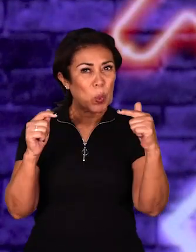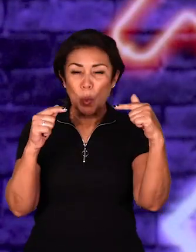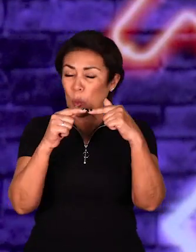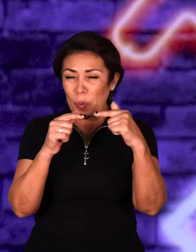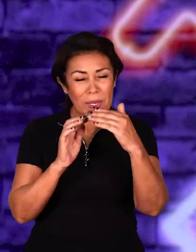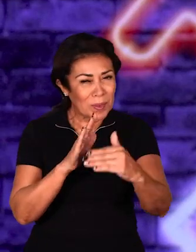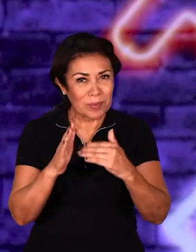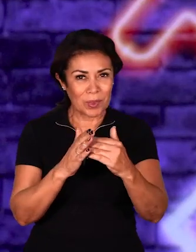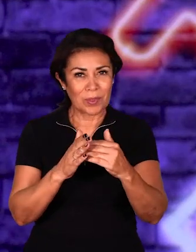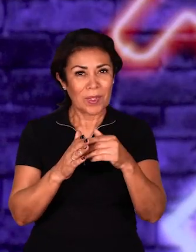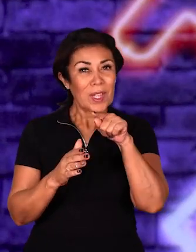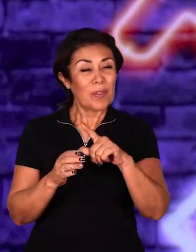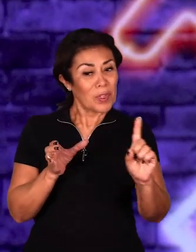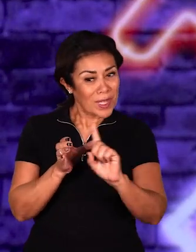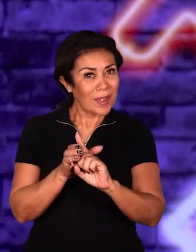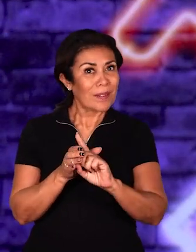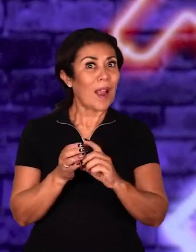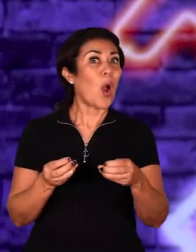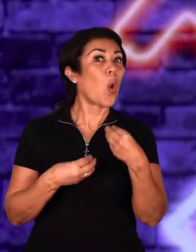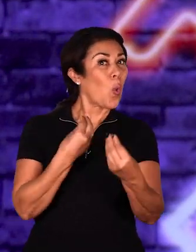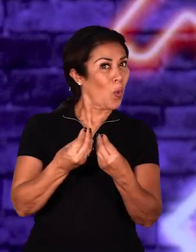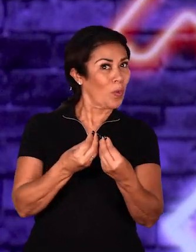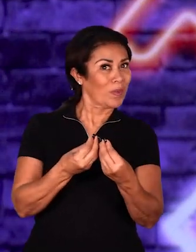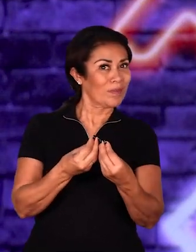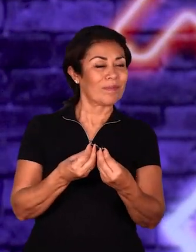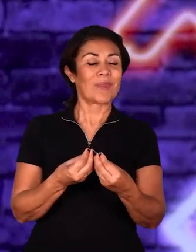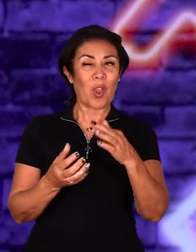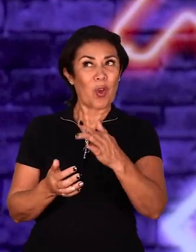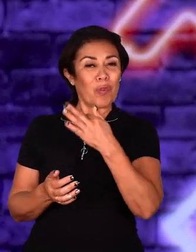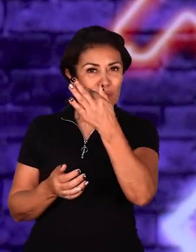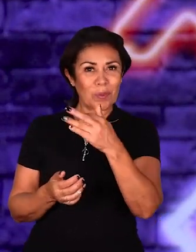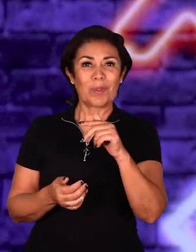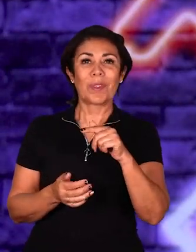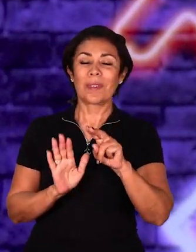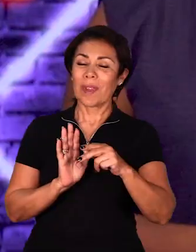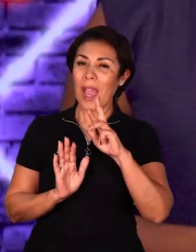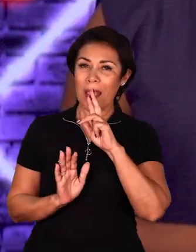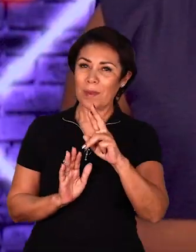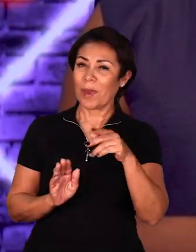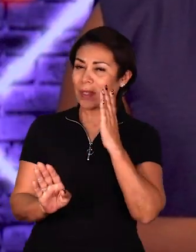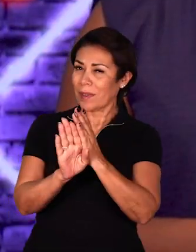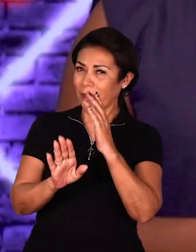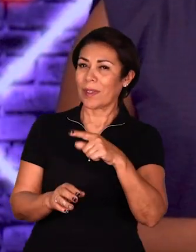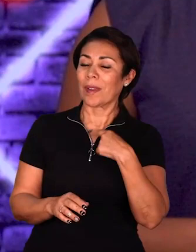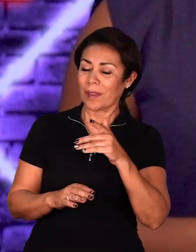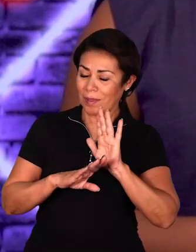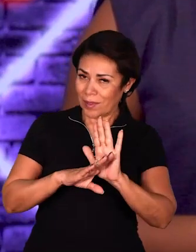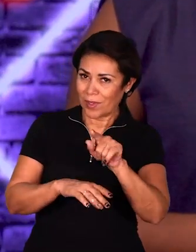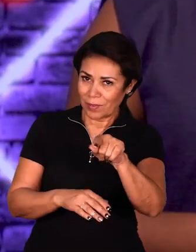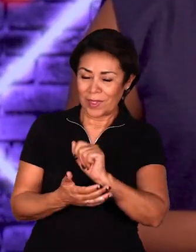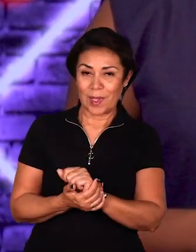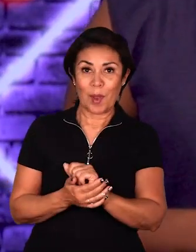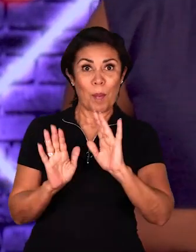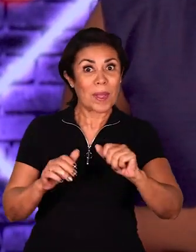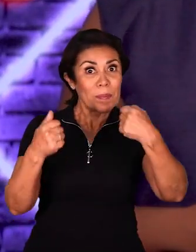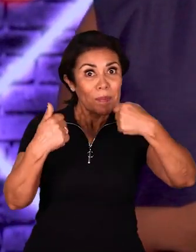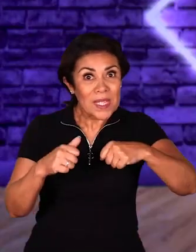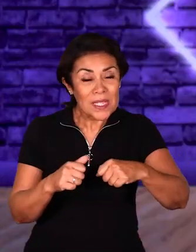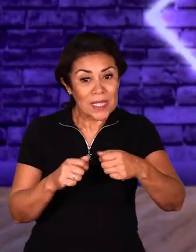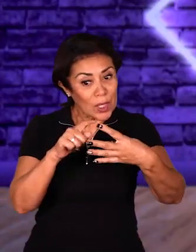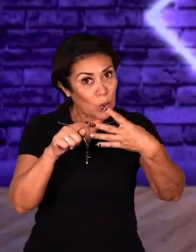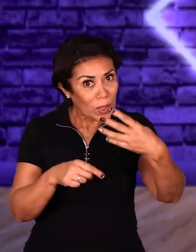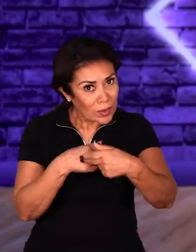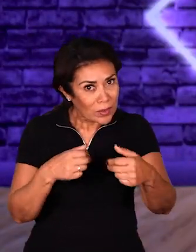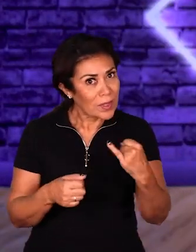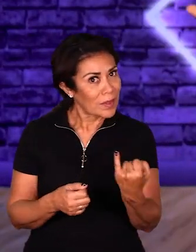você já está convencido que a programação se encaixa em tudo. Mas e você? Onde você se encaixa? No próximo episódio, nós vamos te ajudar a descobrir essa resposta.